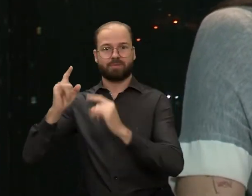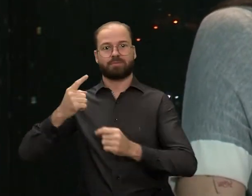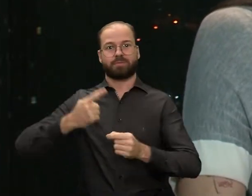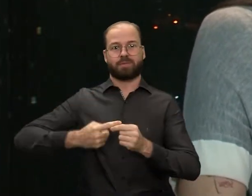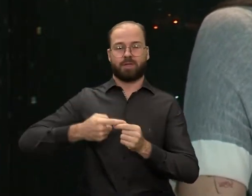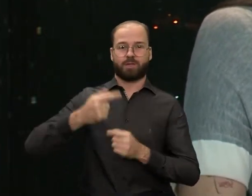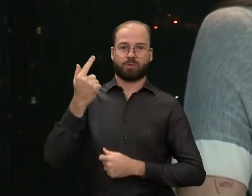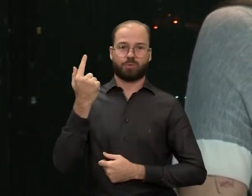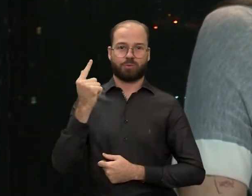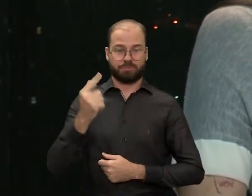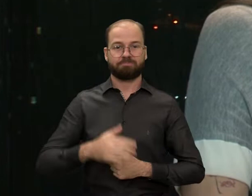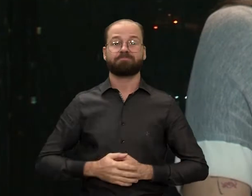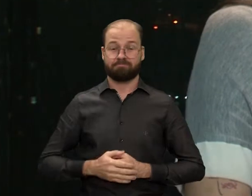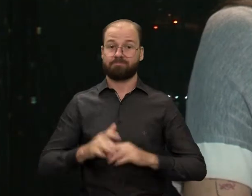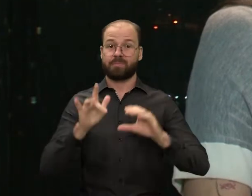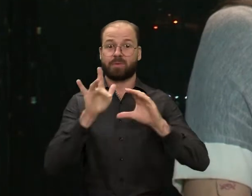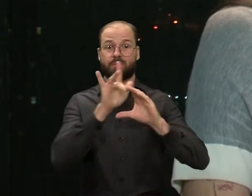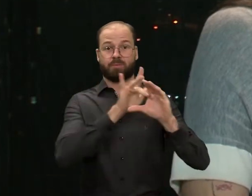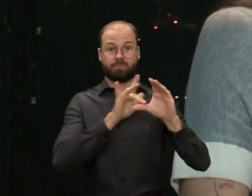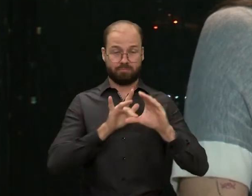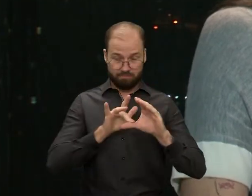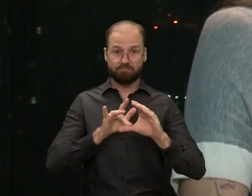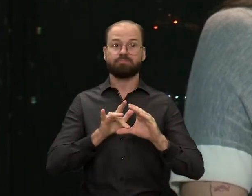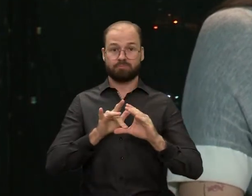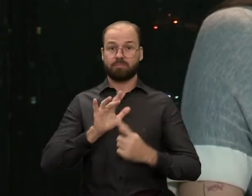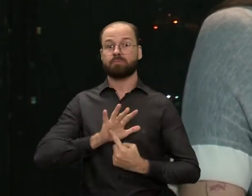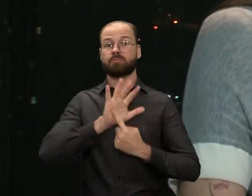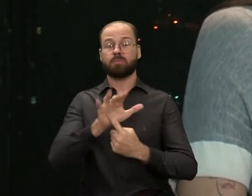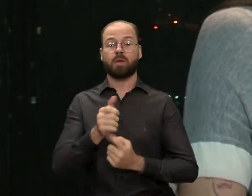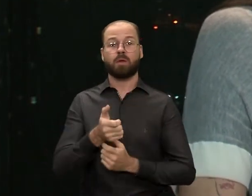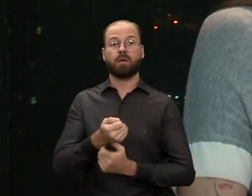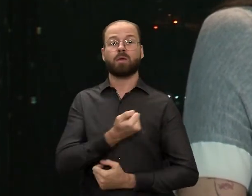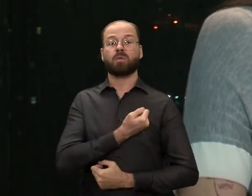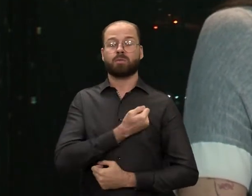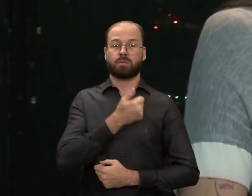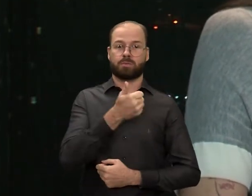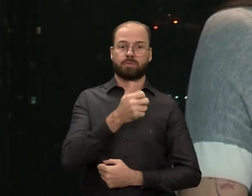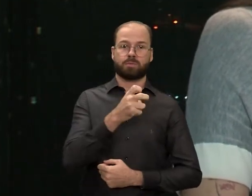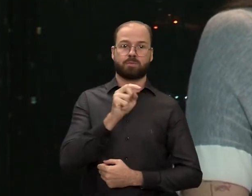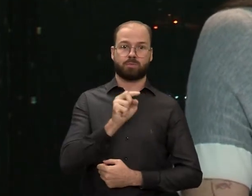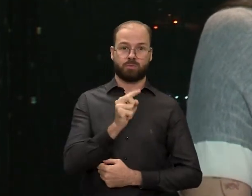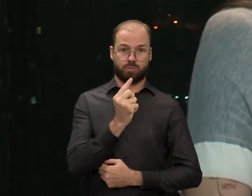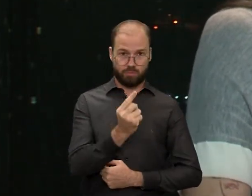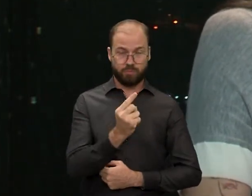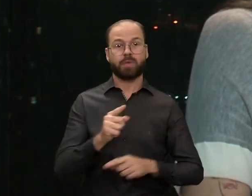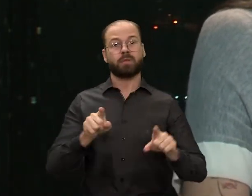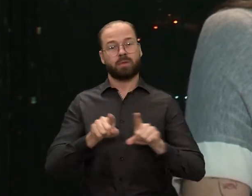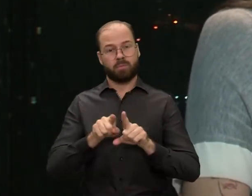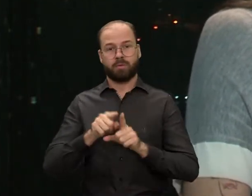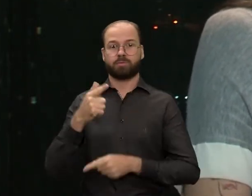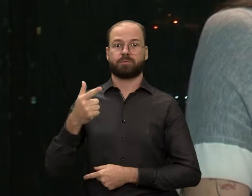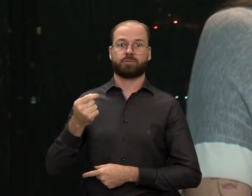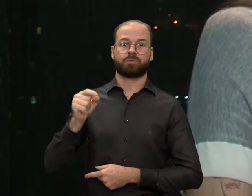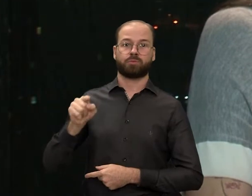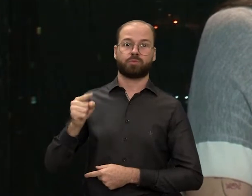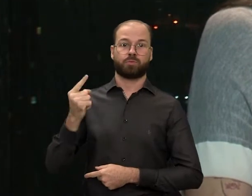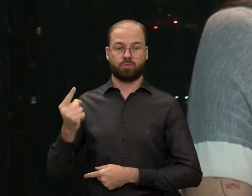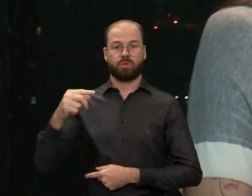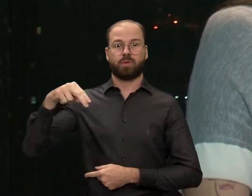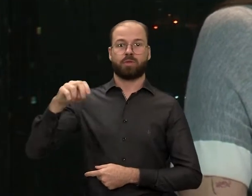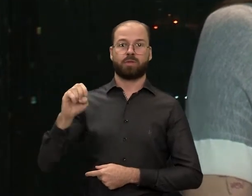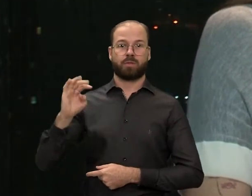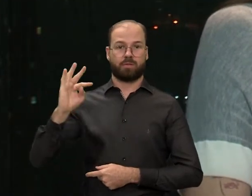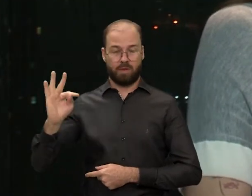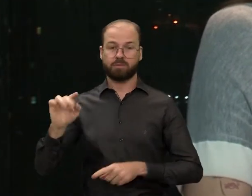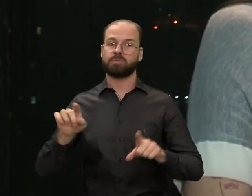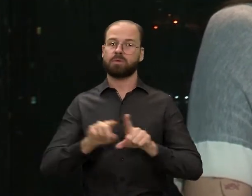de Goiânia. E o Conexões é exibido no canal 15.1 do Sinal Aberto, no 21 da NET Goiânia, no site